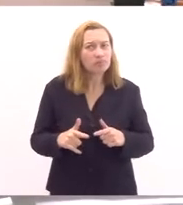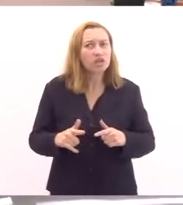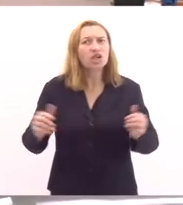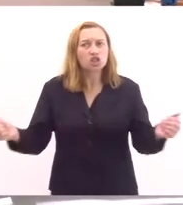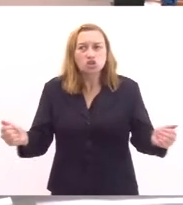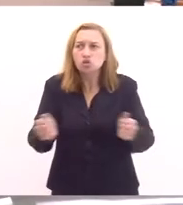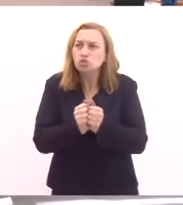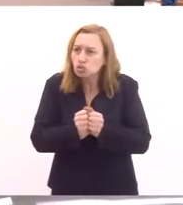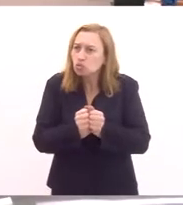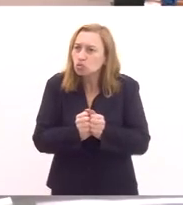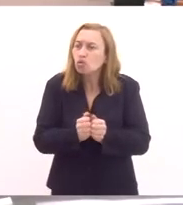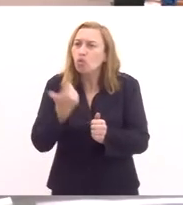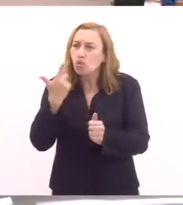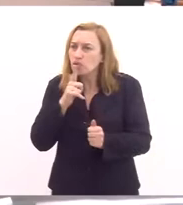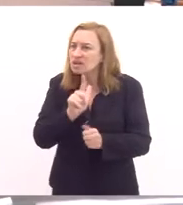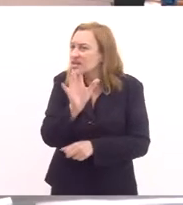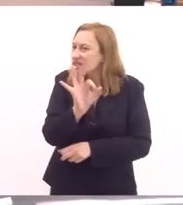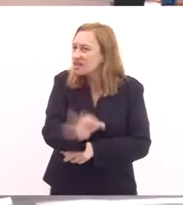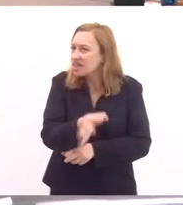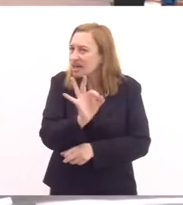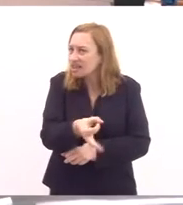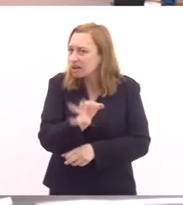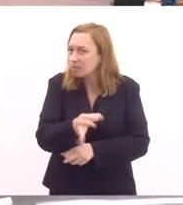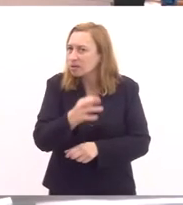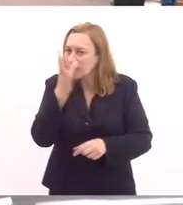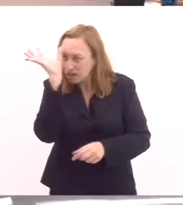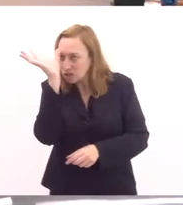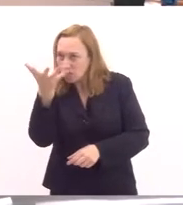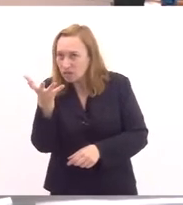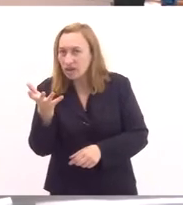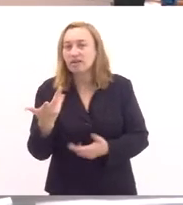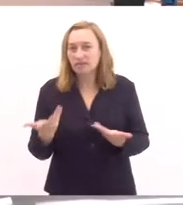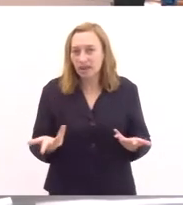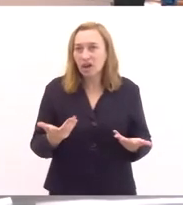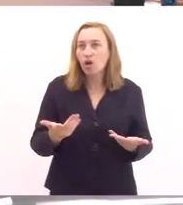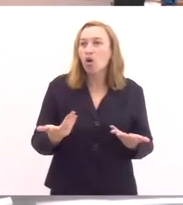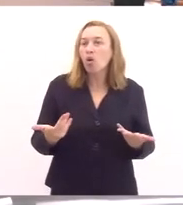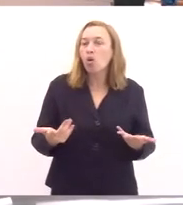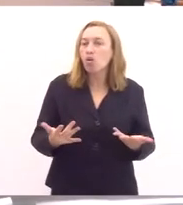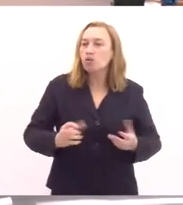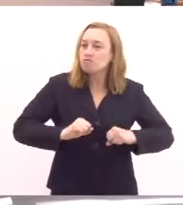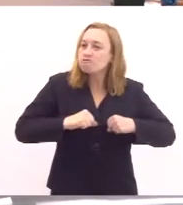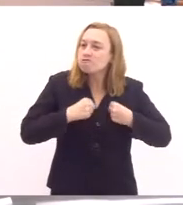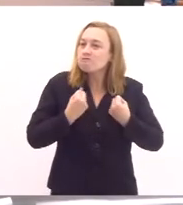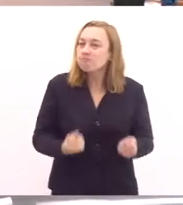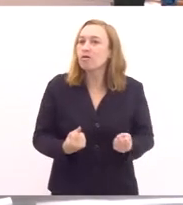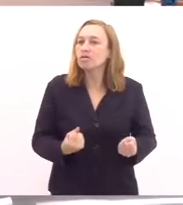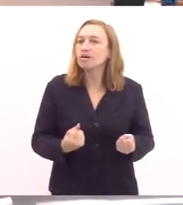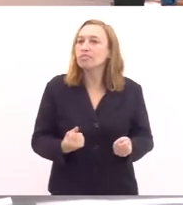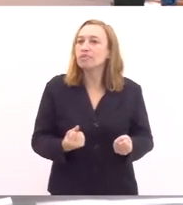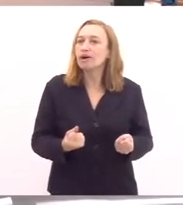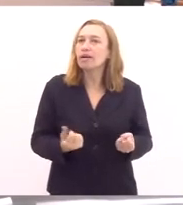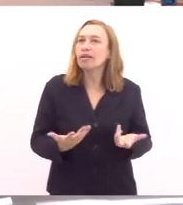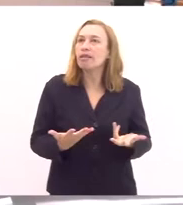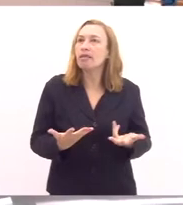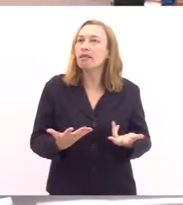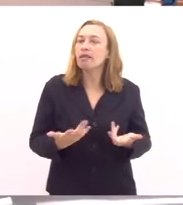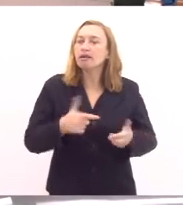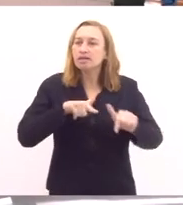Juntas e juntos a gente consiga exatamente resolvemos né ou tentar minimamente é